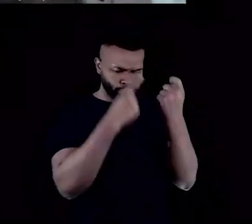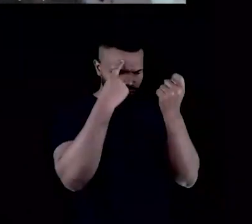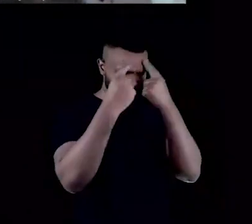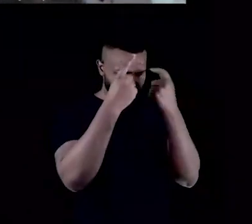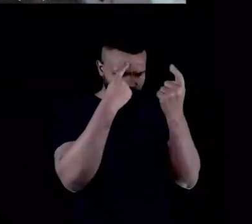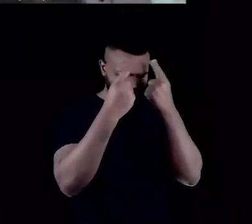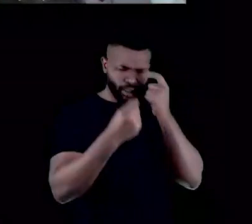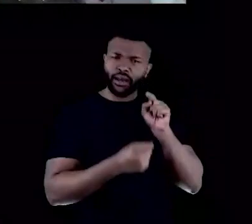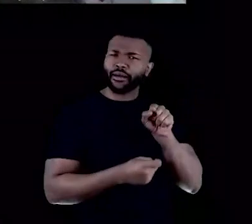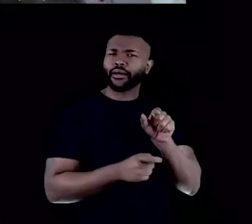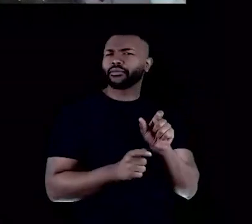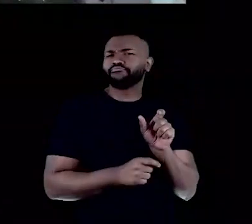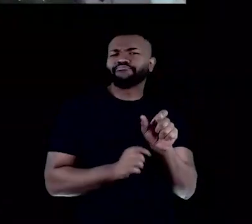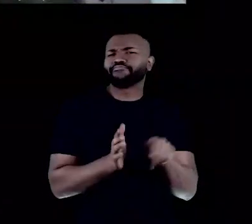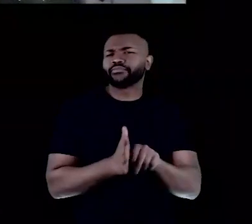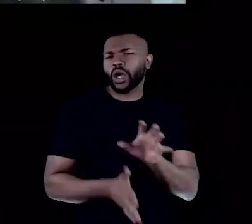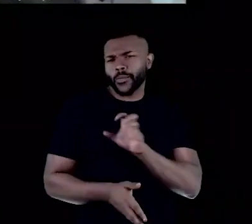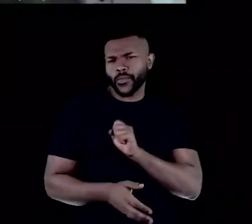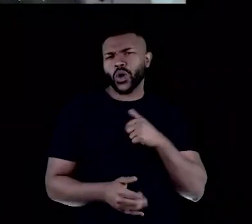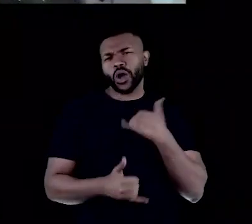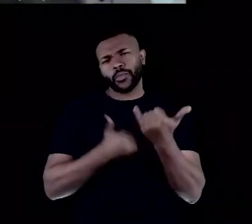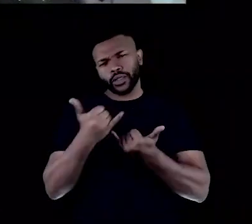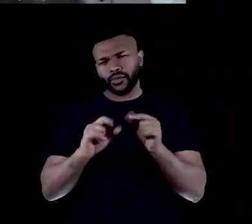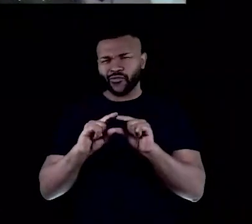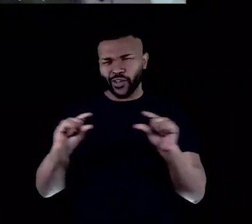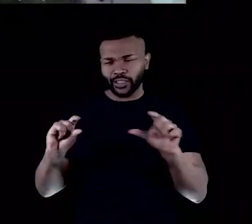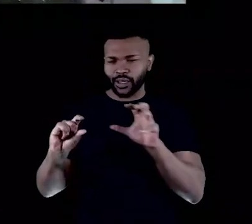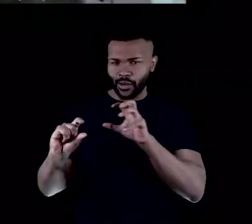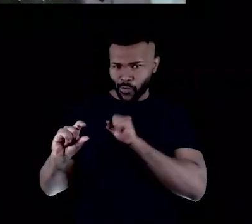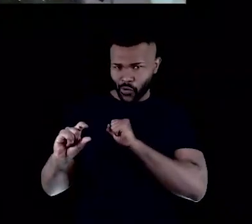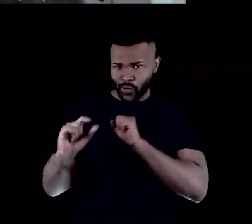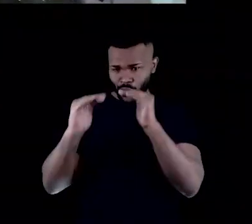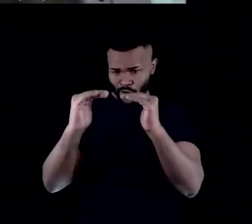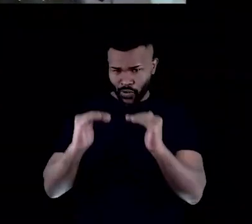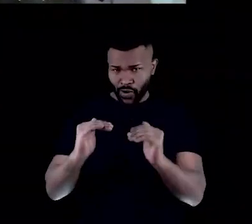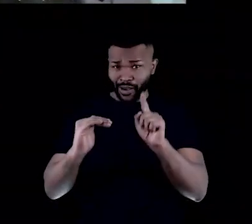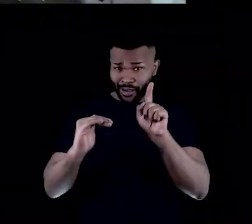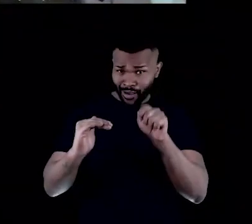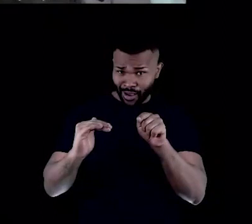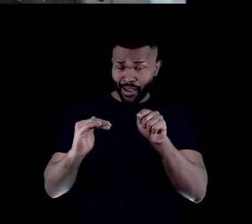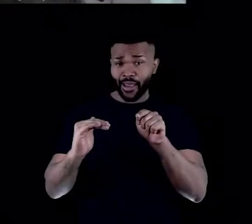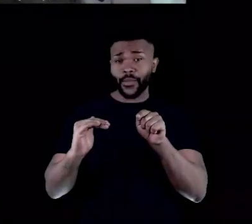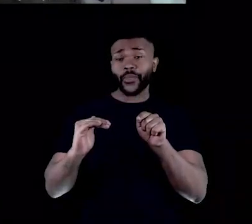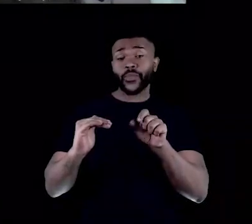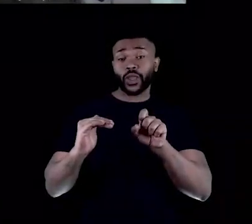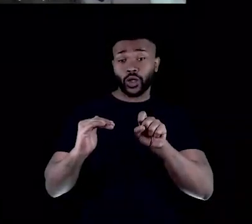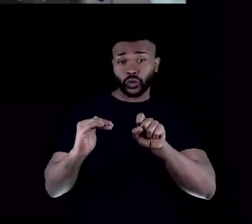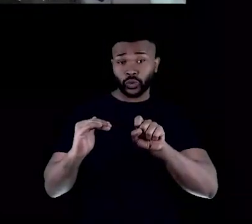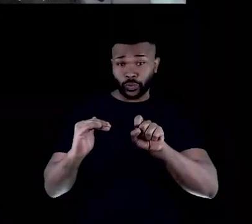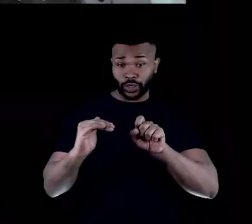que são até definições de amor. É, eu fiz uma brincadeira, eu fiz uma frase, amor, aí embaixo está escrito é, aí coloca